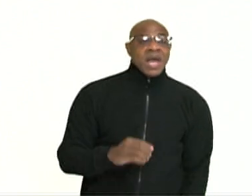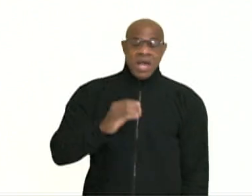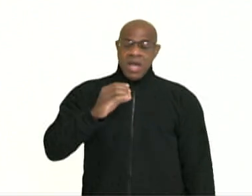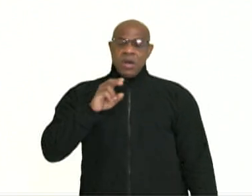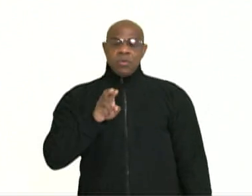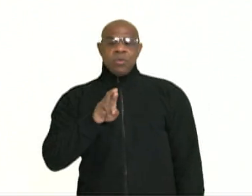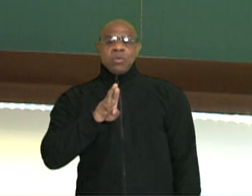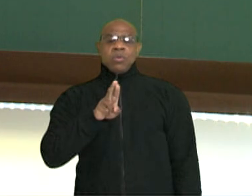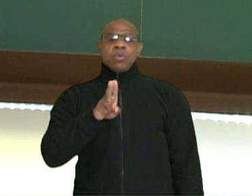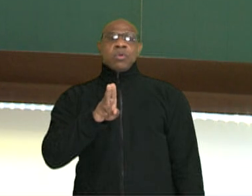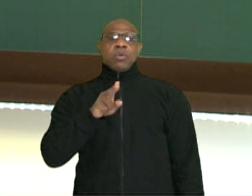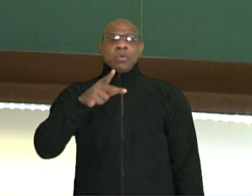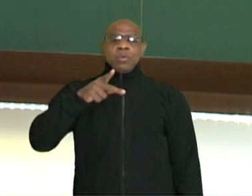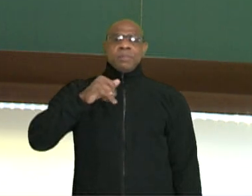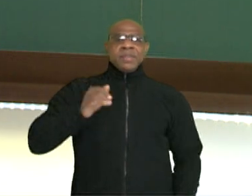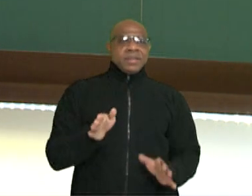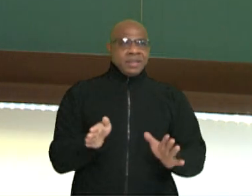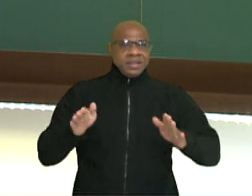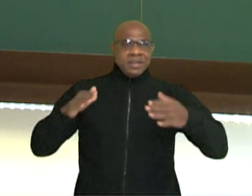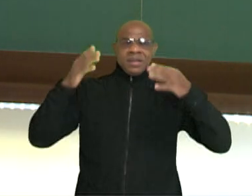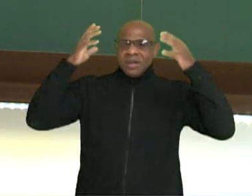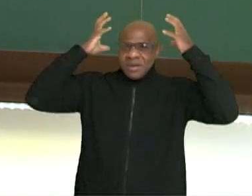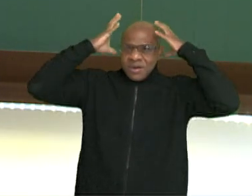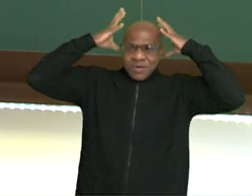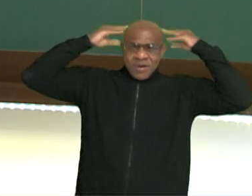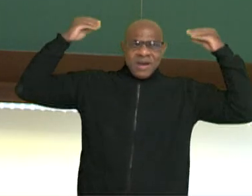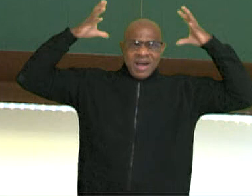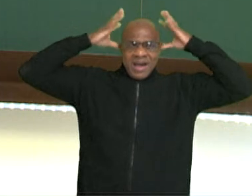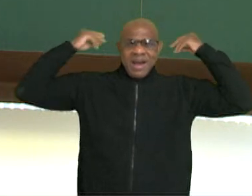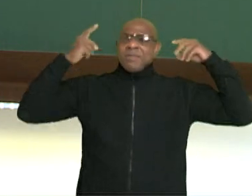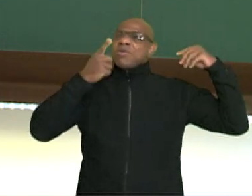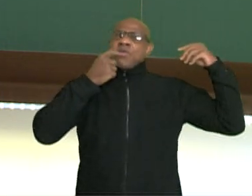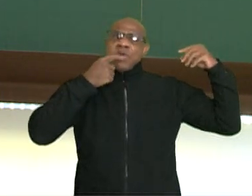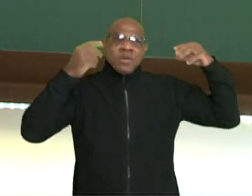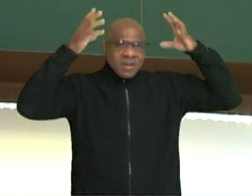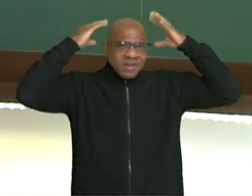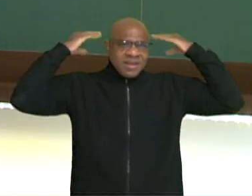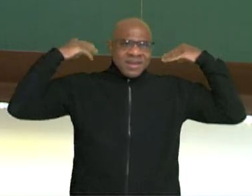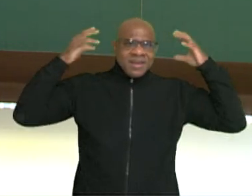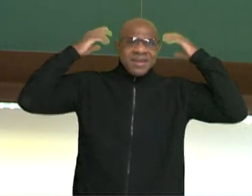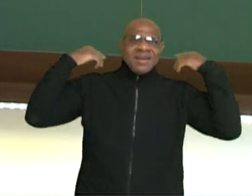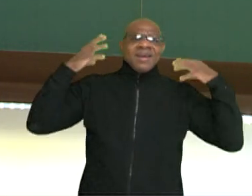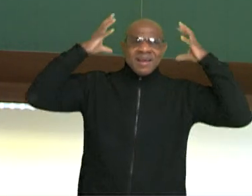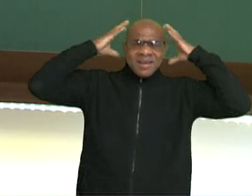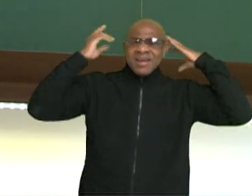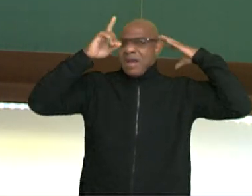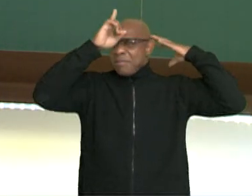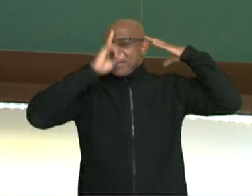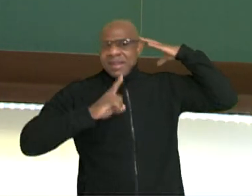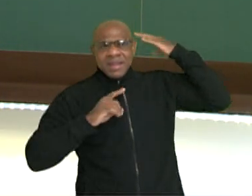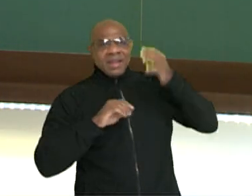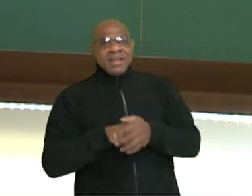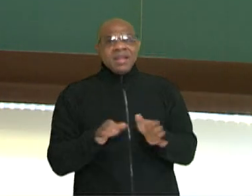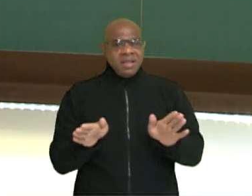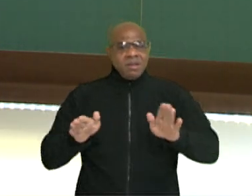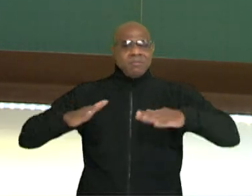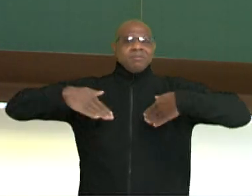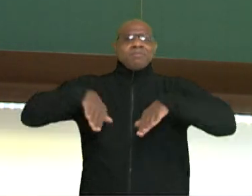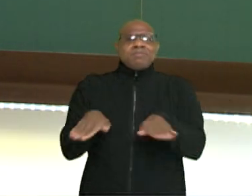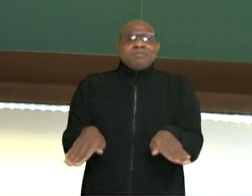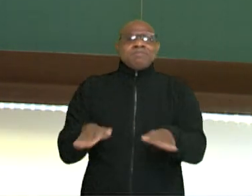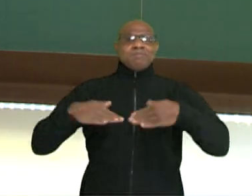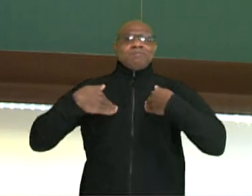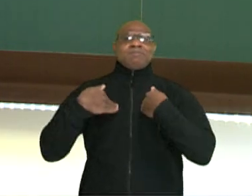né? Esse menino dos cabelos aí avermelhados, em algumas regiões ele é amarelado, com os pés virados